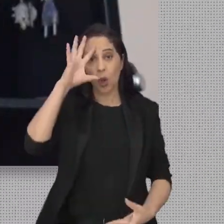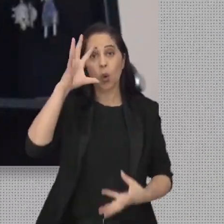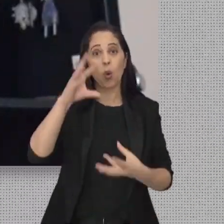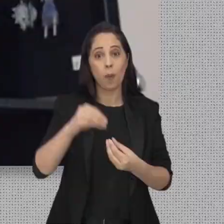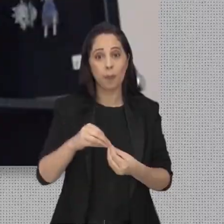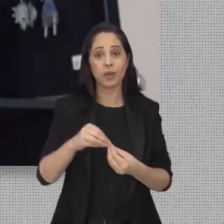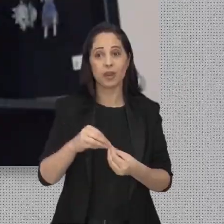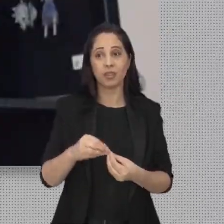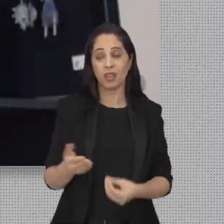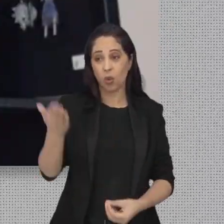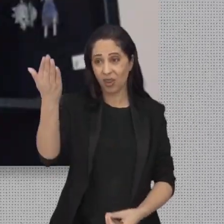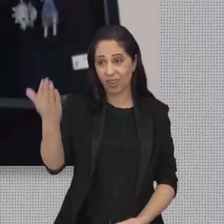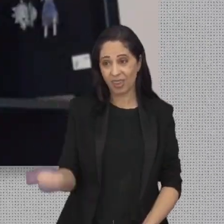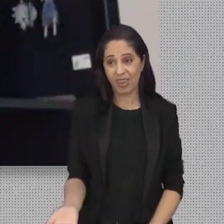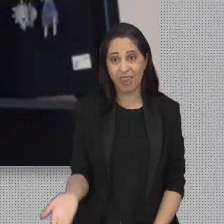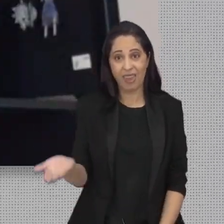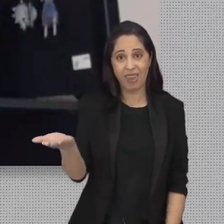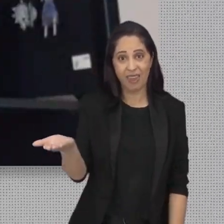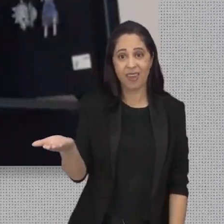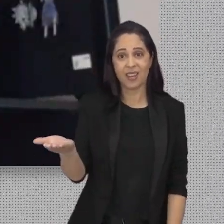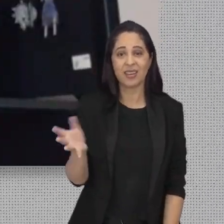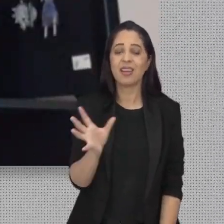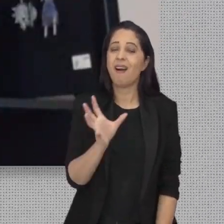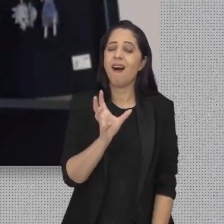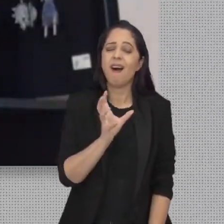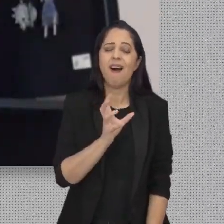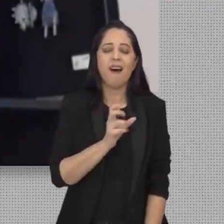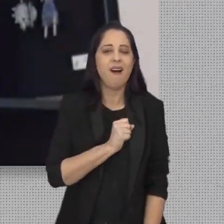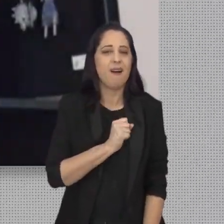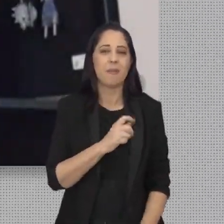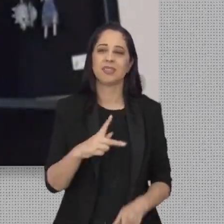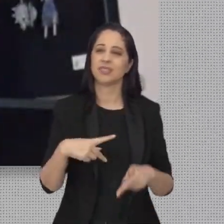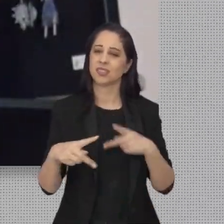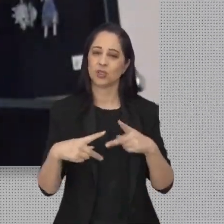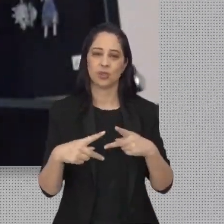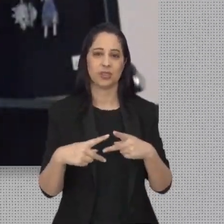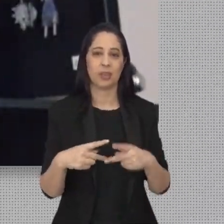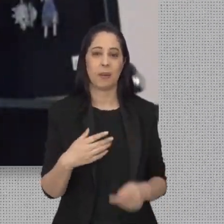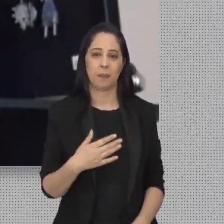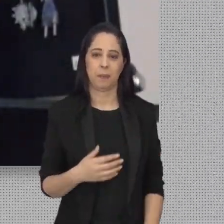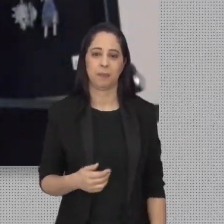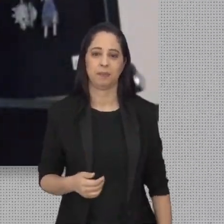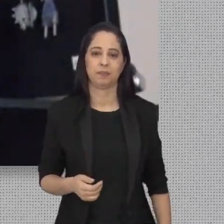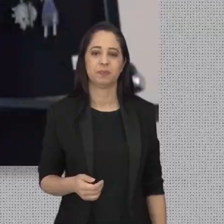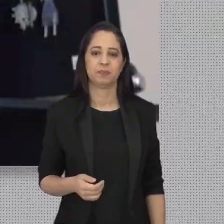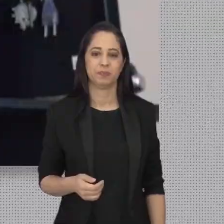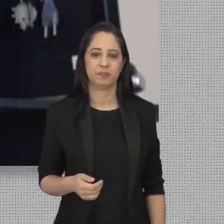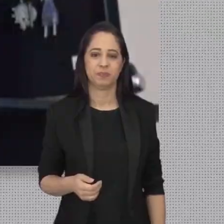que o filho da terra deles ama profundamente.